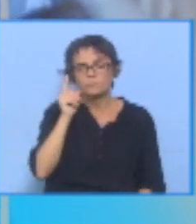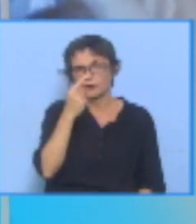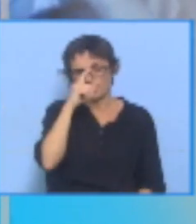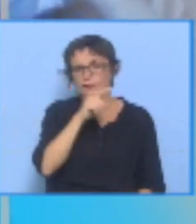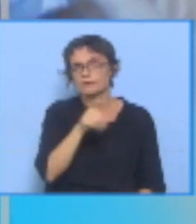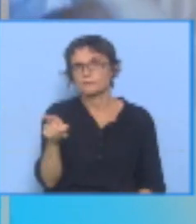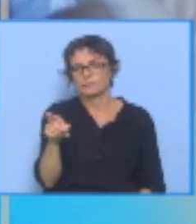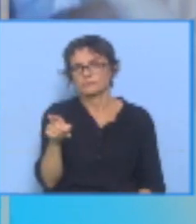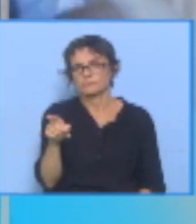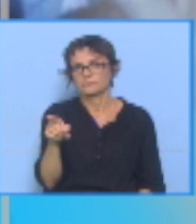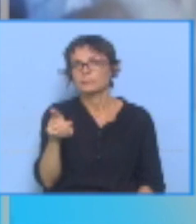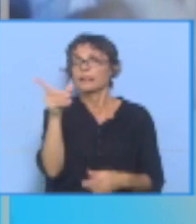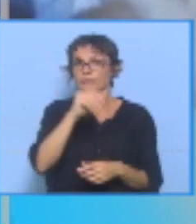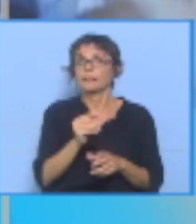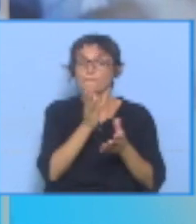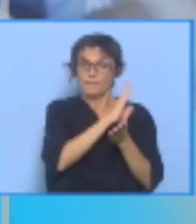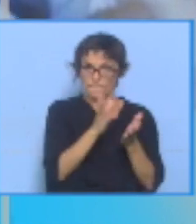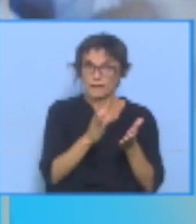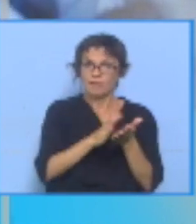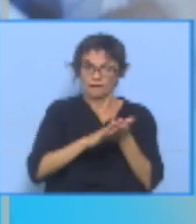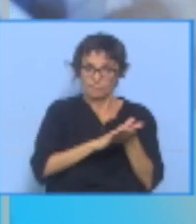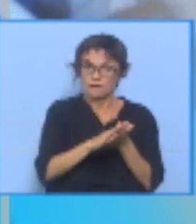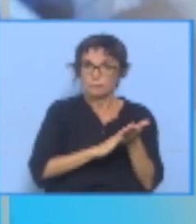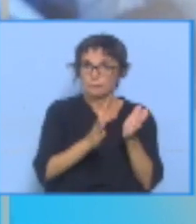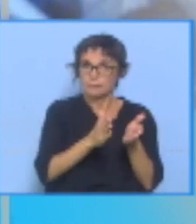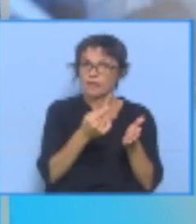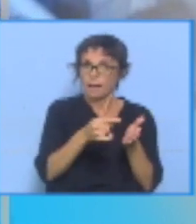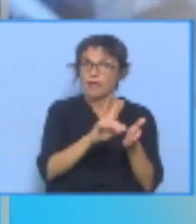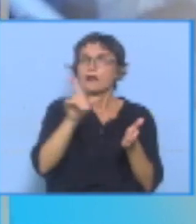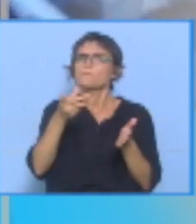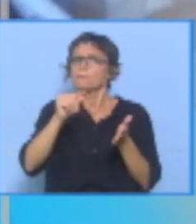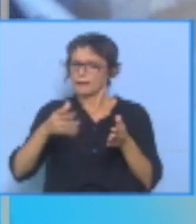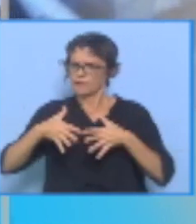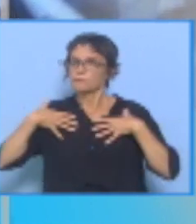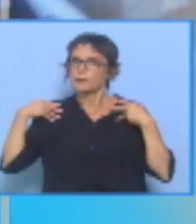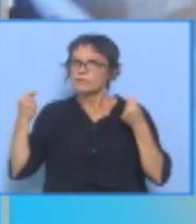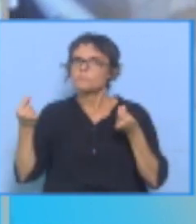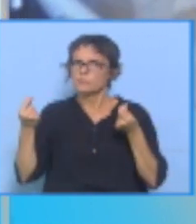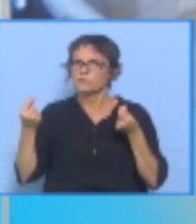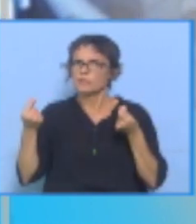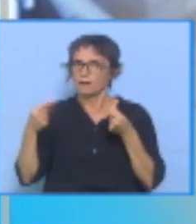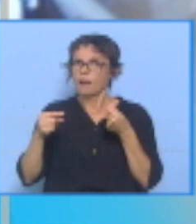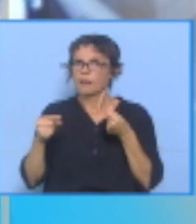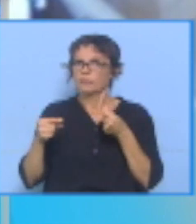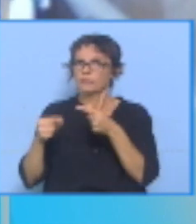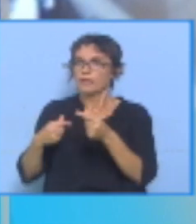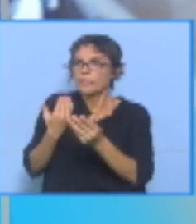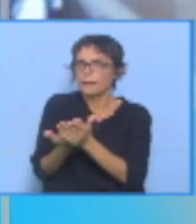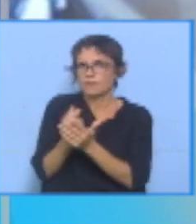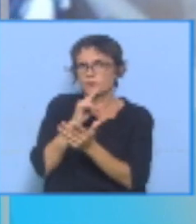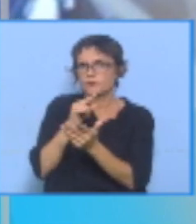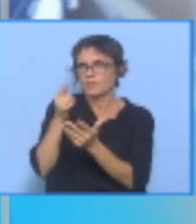potencial evangelizador que as comunidades migrantes têm e que tem que ser cada vez mais valorizado